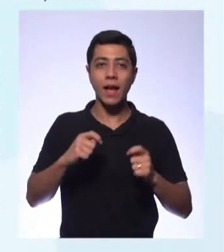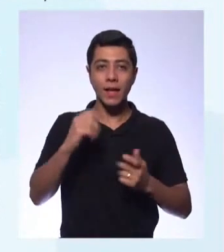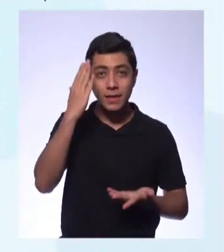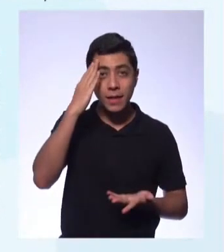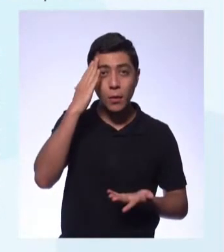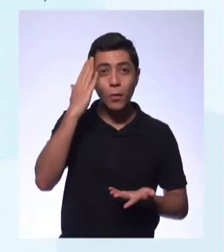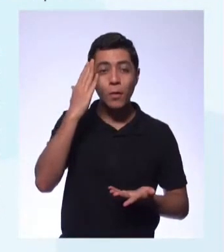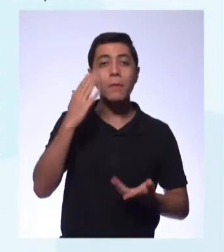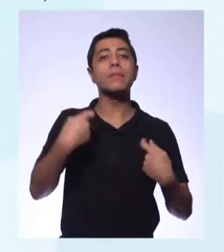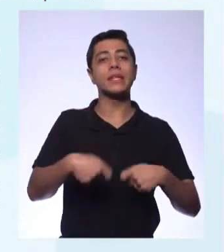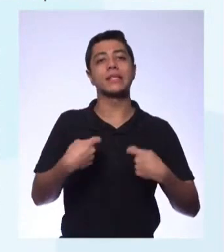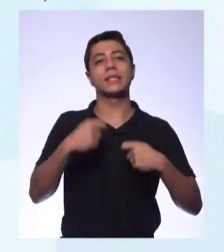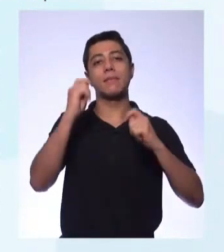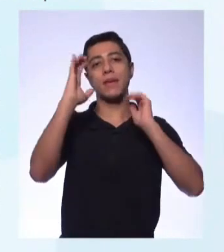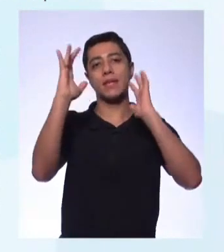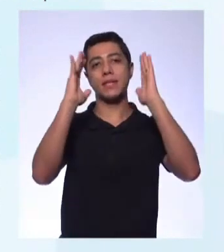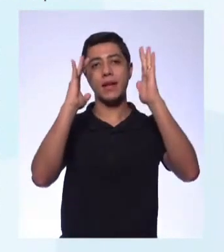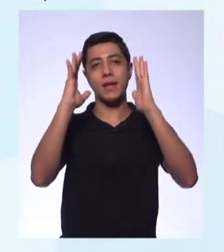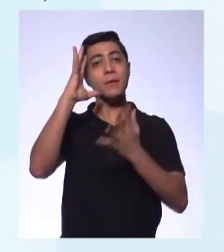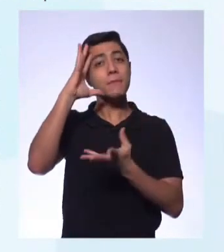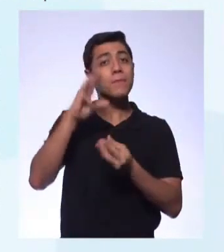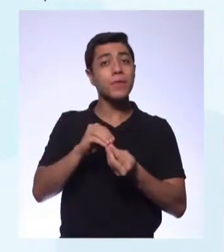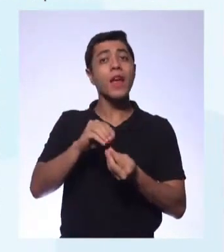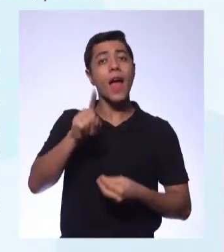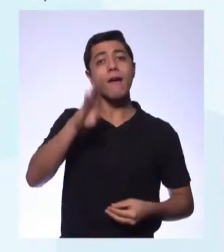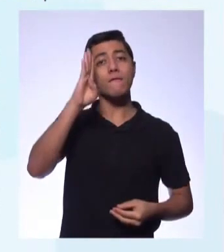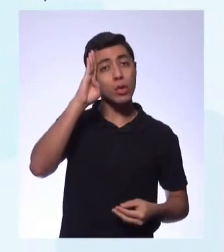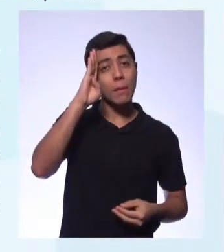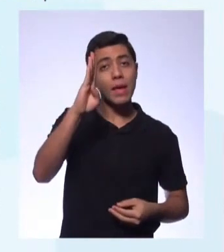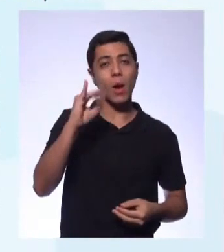tá? Então, é fundamental que a escolha do espaço se adeque